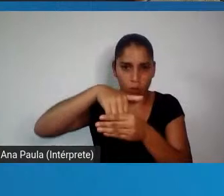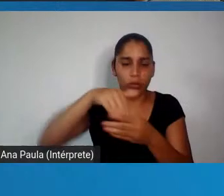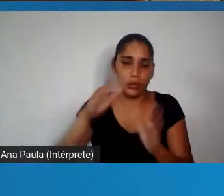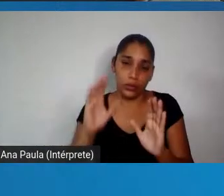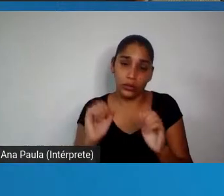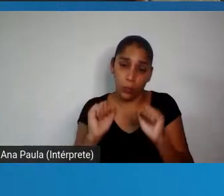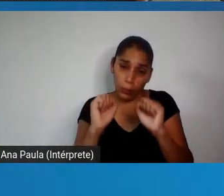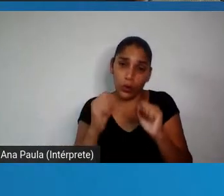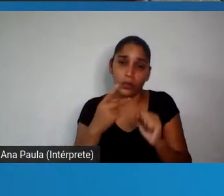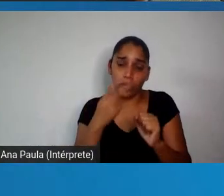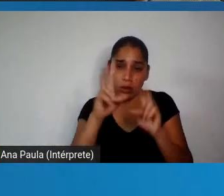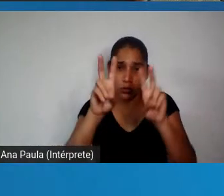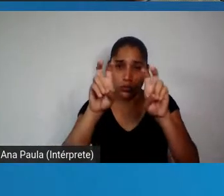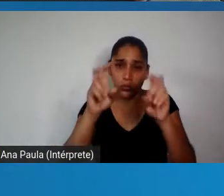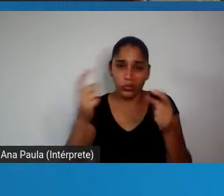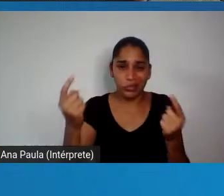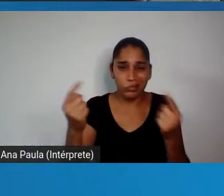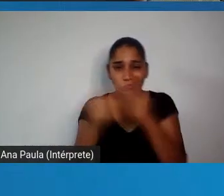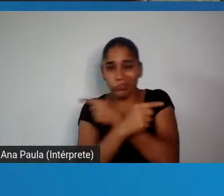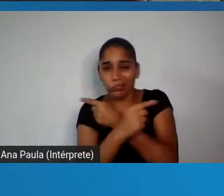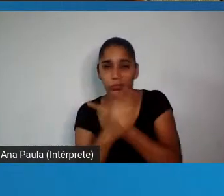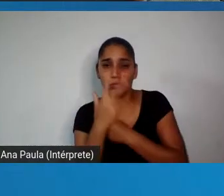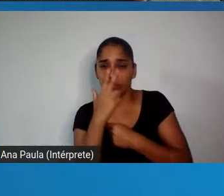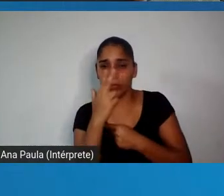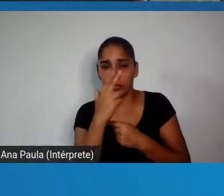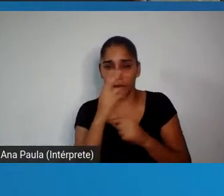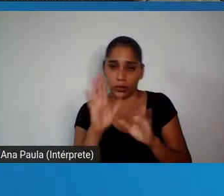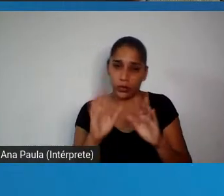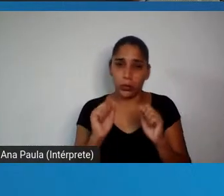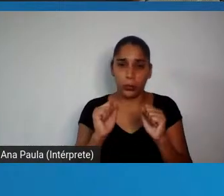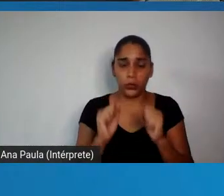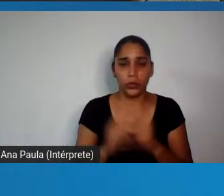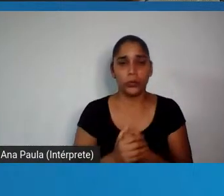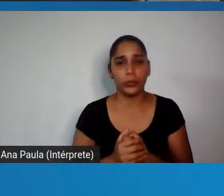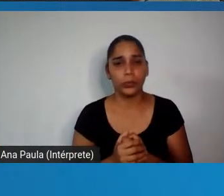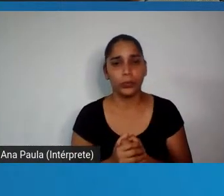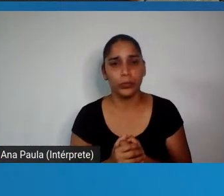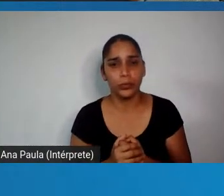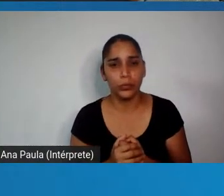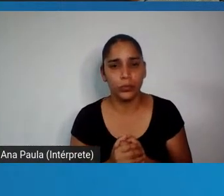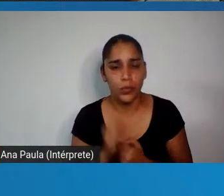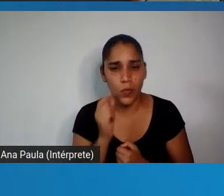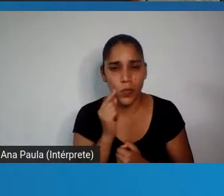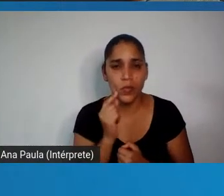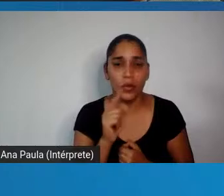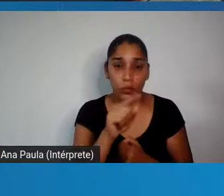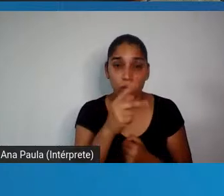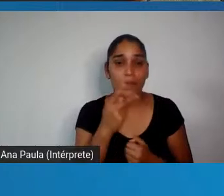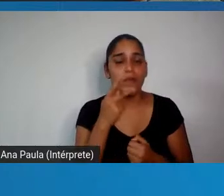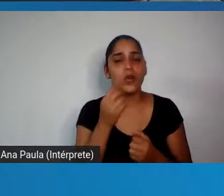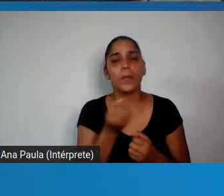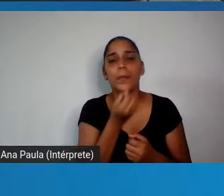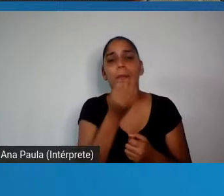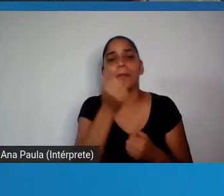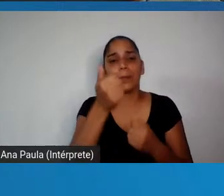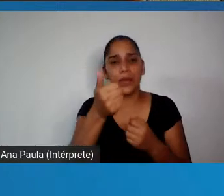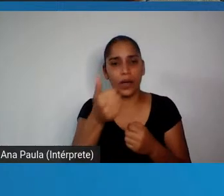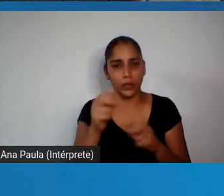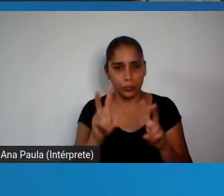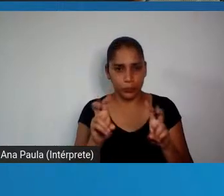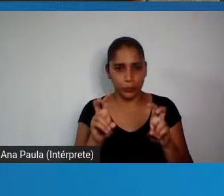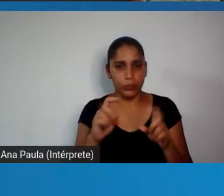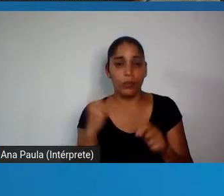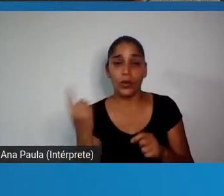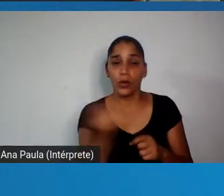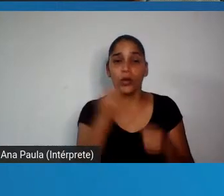sobre isso, essas contradições, né? Bom, você disse muito bem, nós